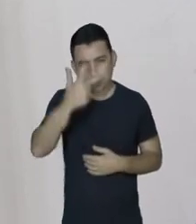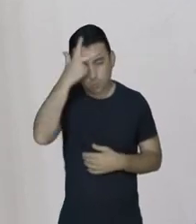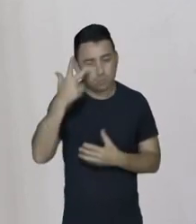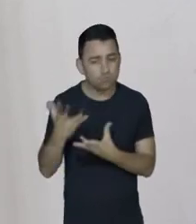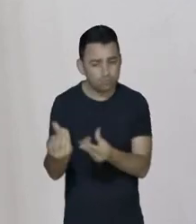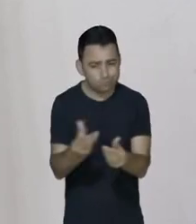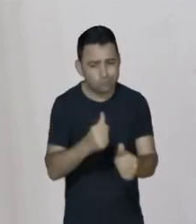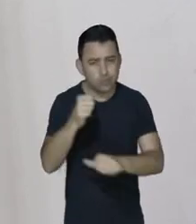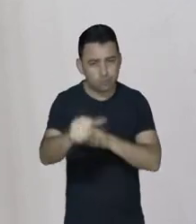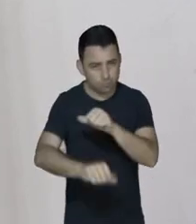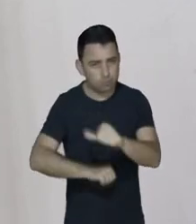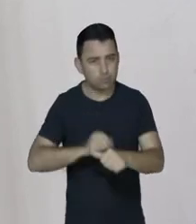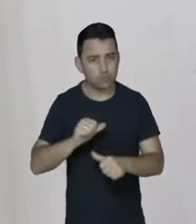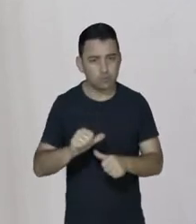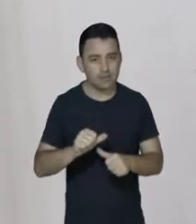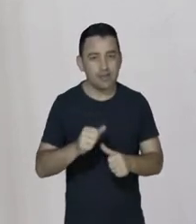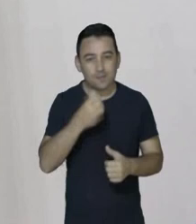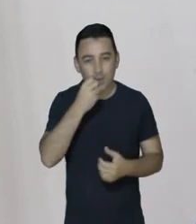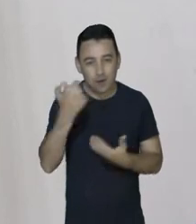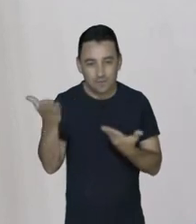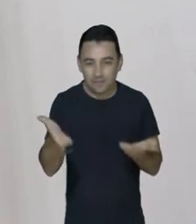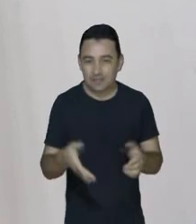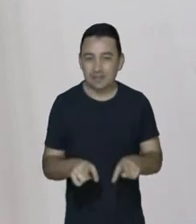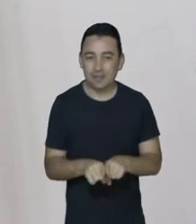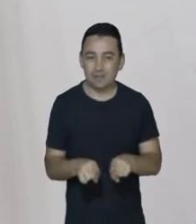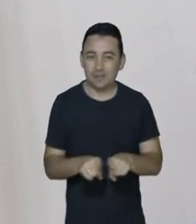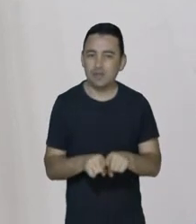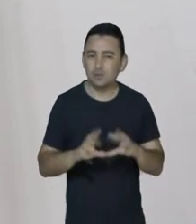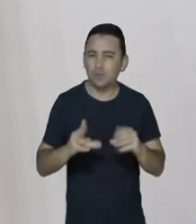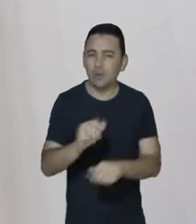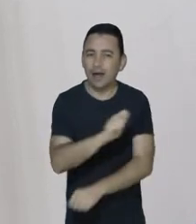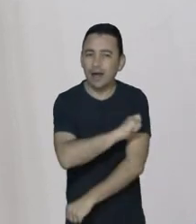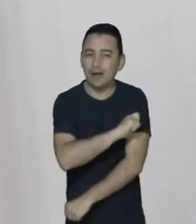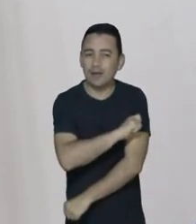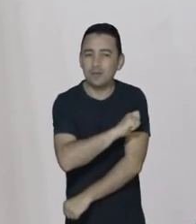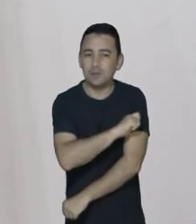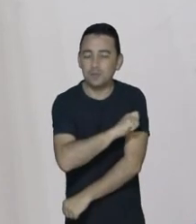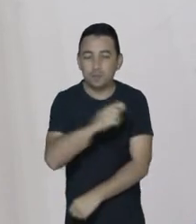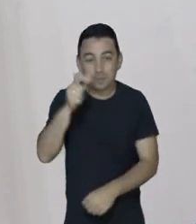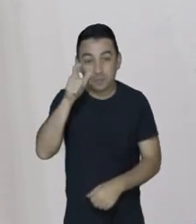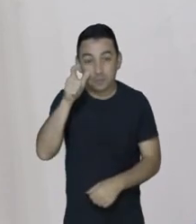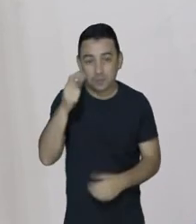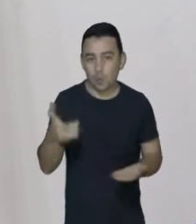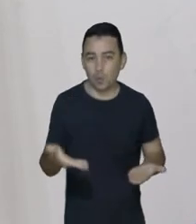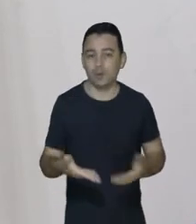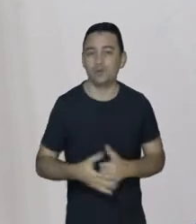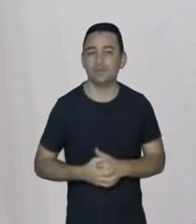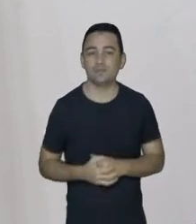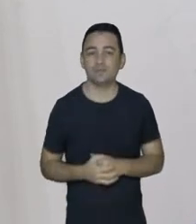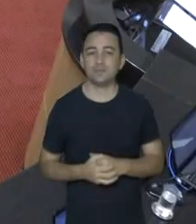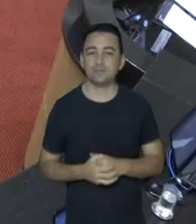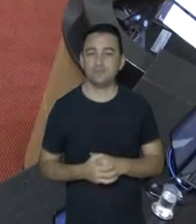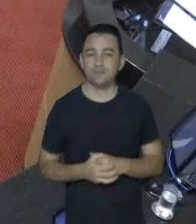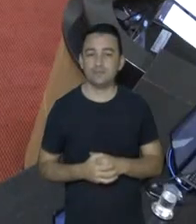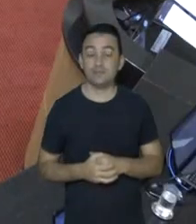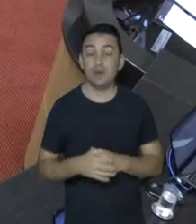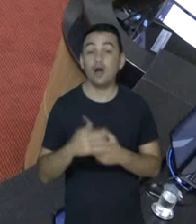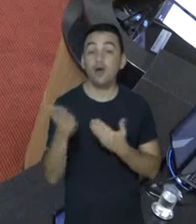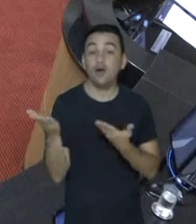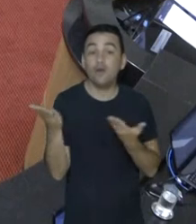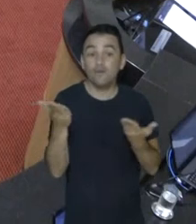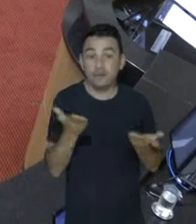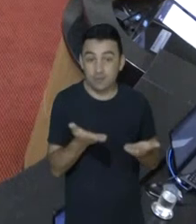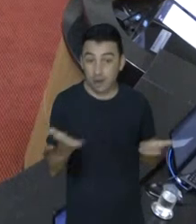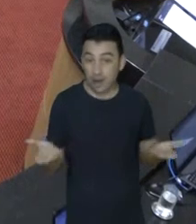transformadas. Nós queremos dar boas-vindas também a todos os alunos que nos acompanham no dia de hoje. Nós convidamos, neste